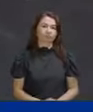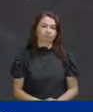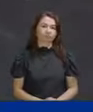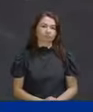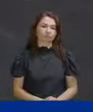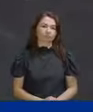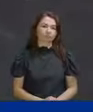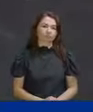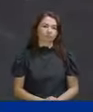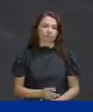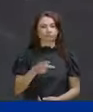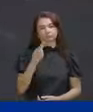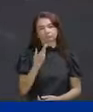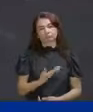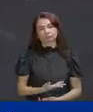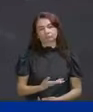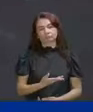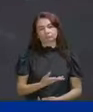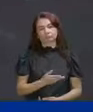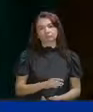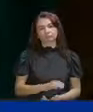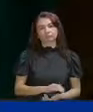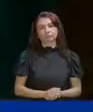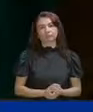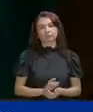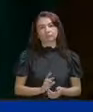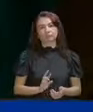A palavra a representante do Ministério Público.